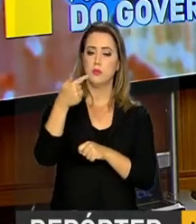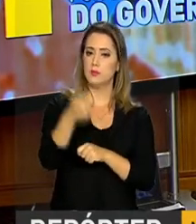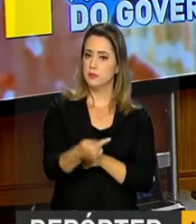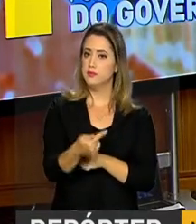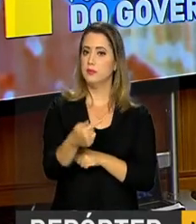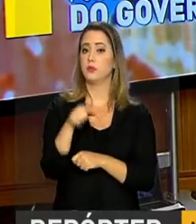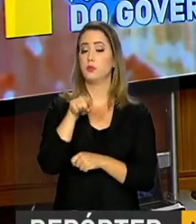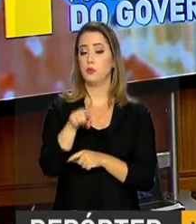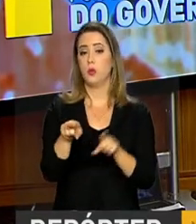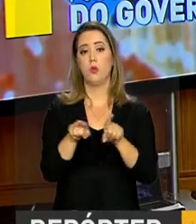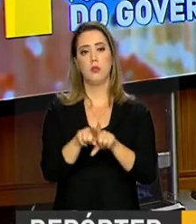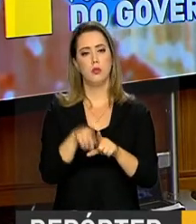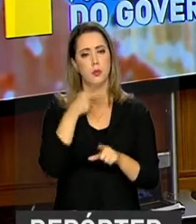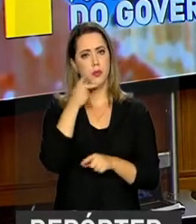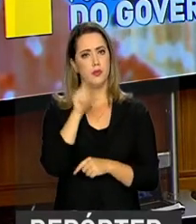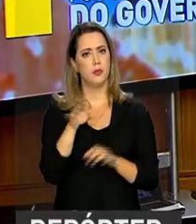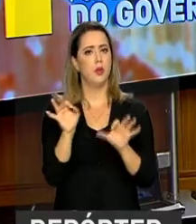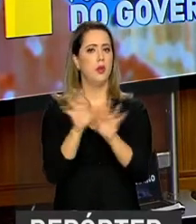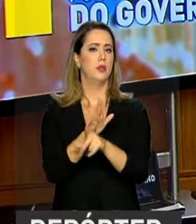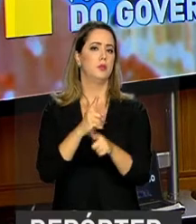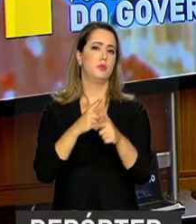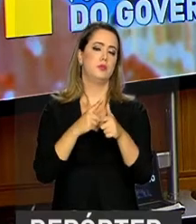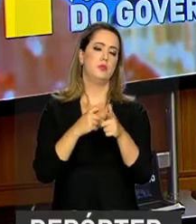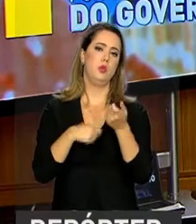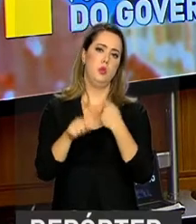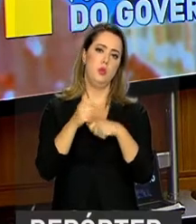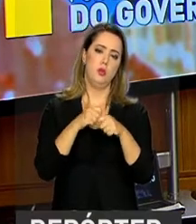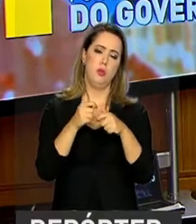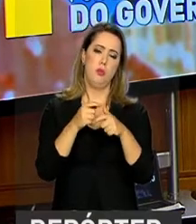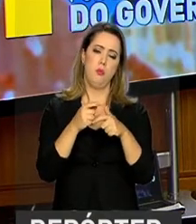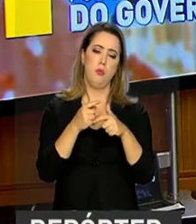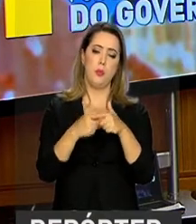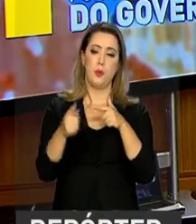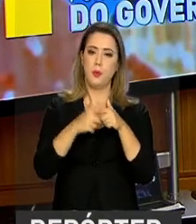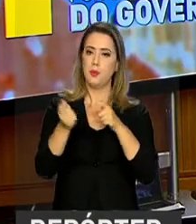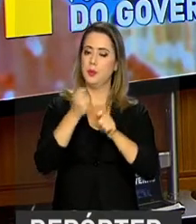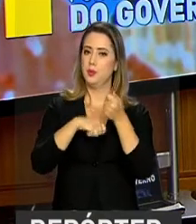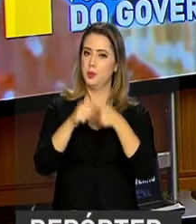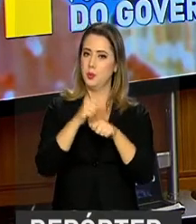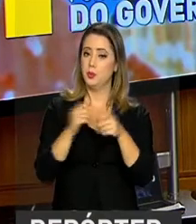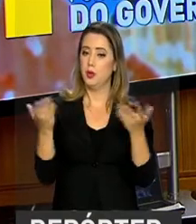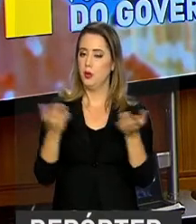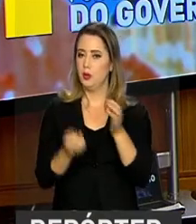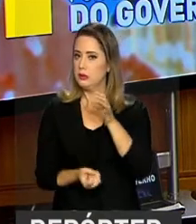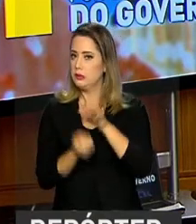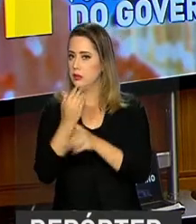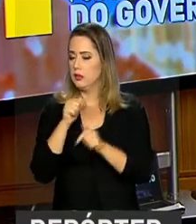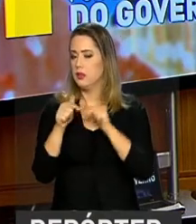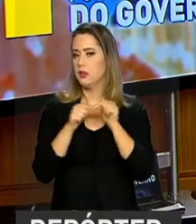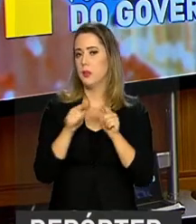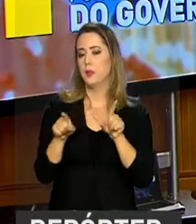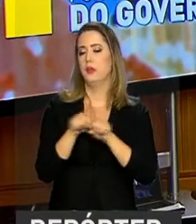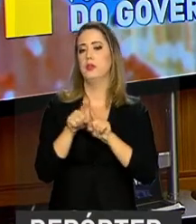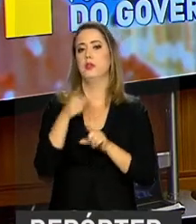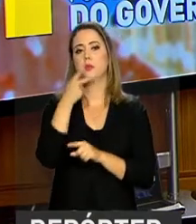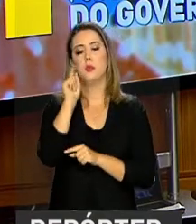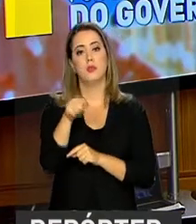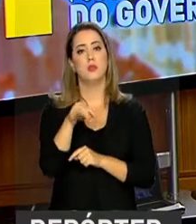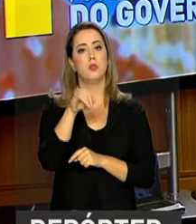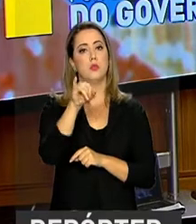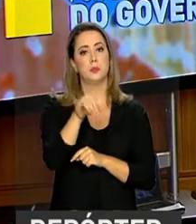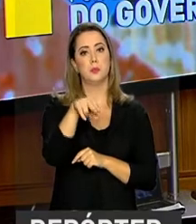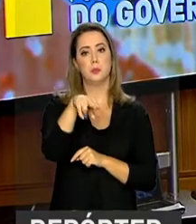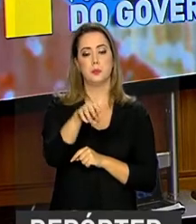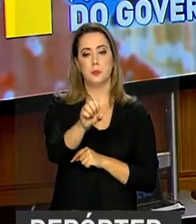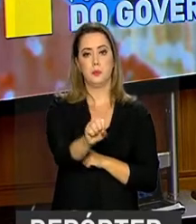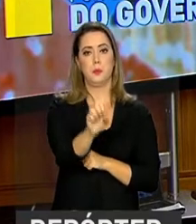disse que a crise acabou e que o país está criando empregos ele falou também sobre a previdência disse que a